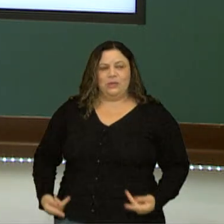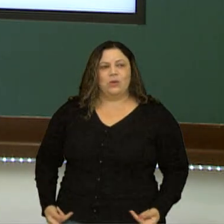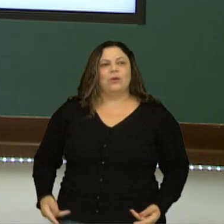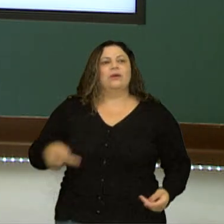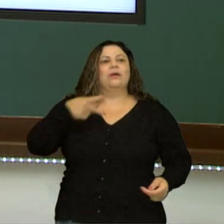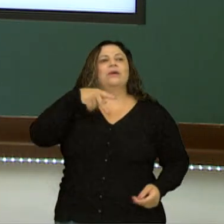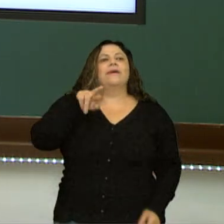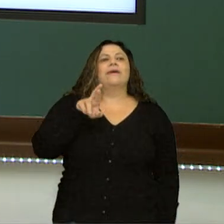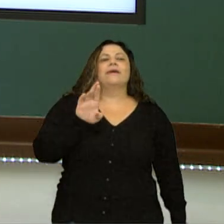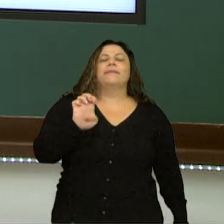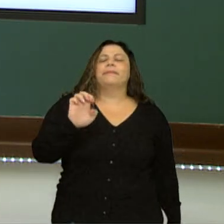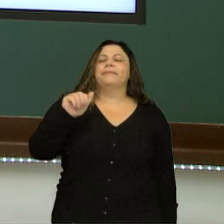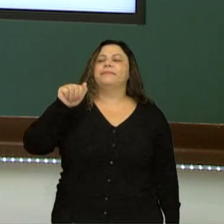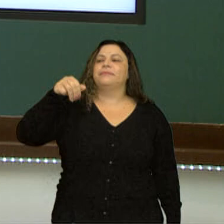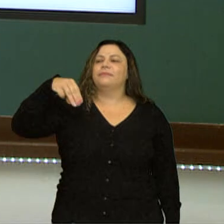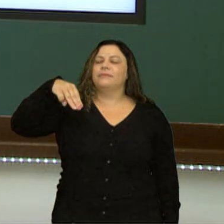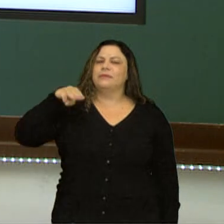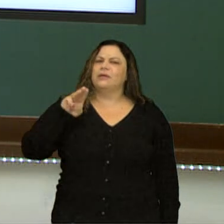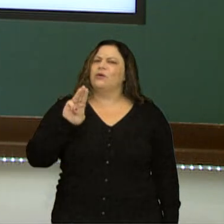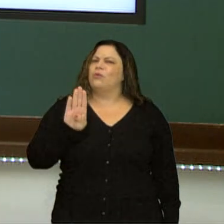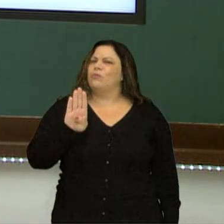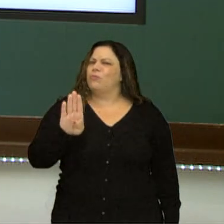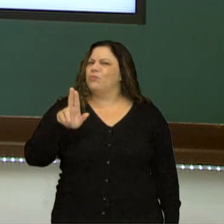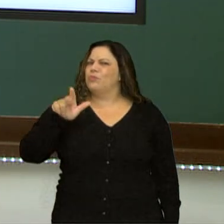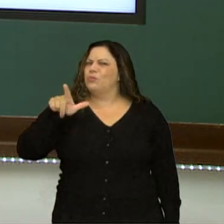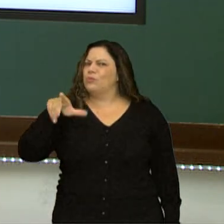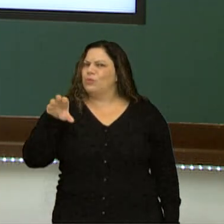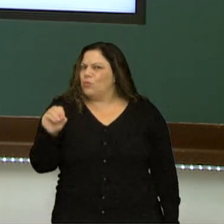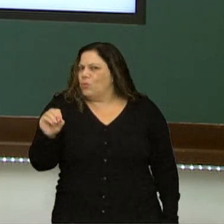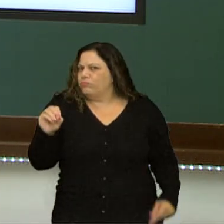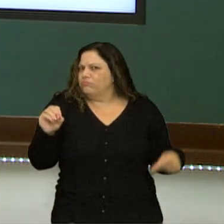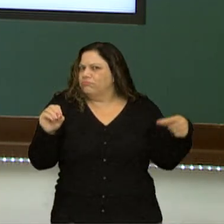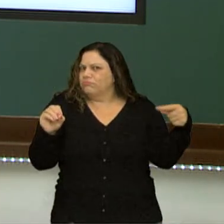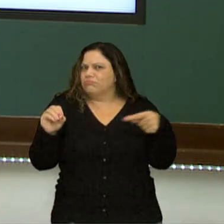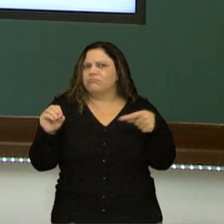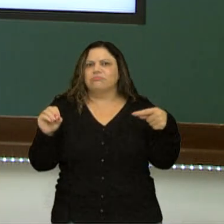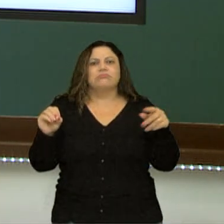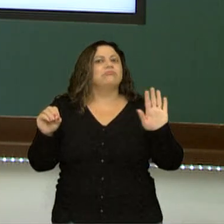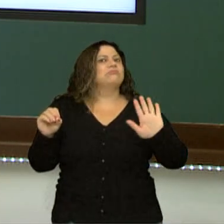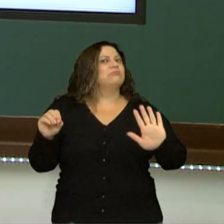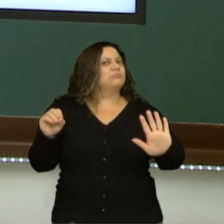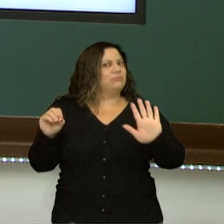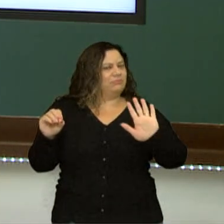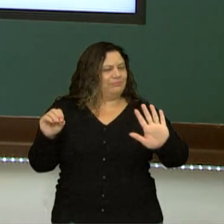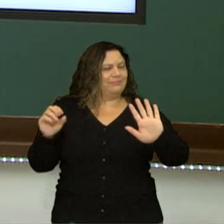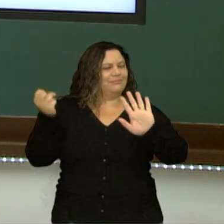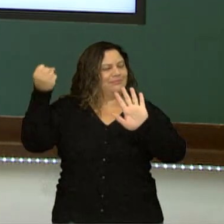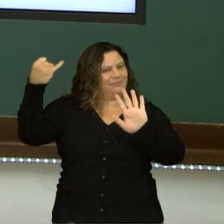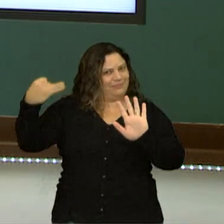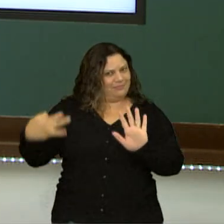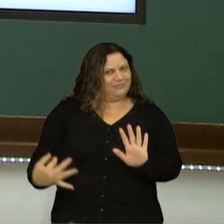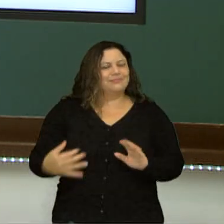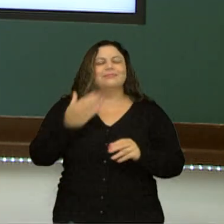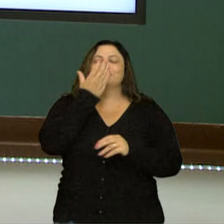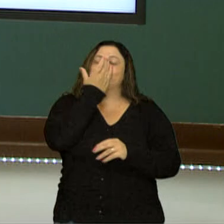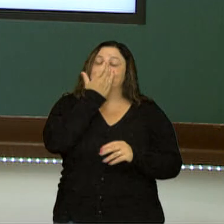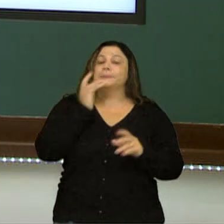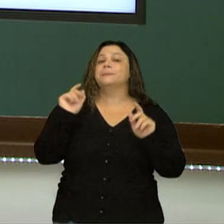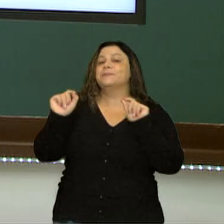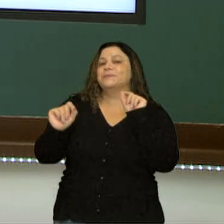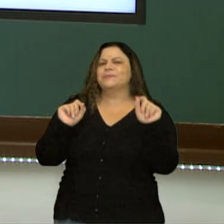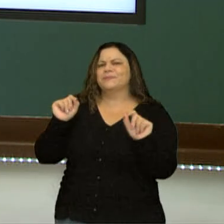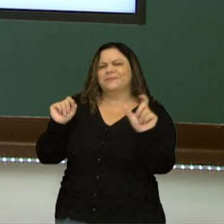preâmbulo. Ô, professor, preâmbulo? Espera aí que eu já falo sobre preâmbulo, hein?